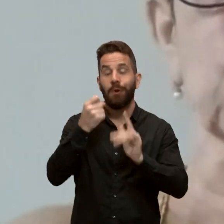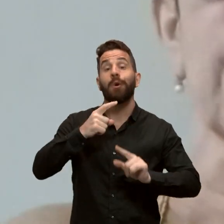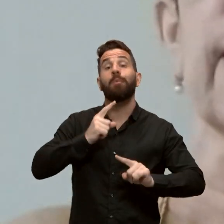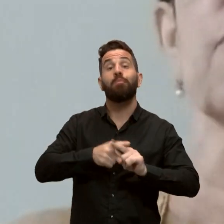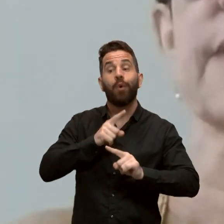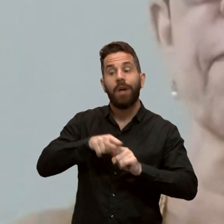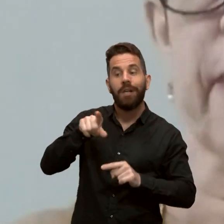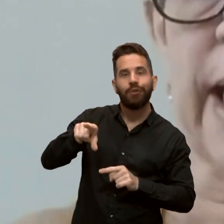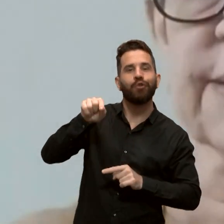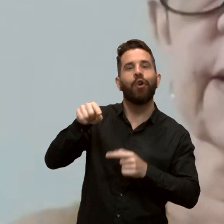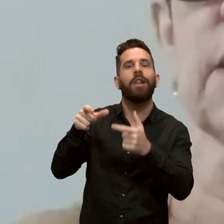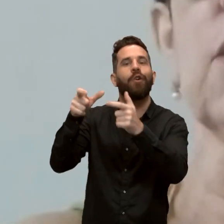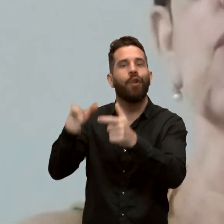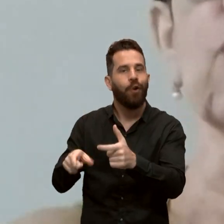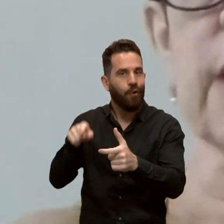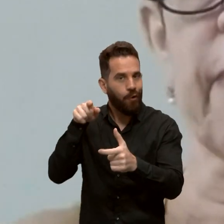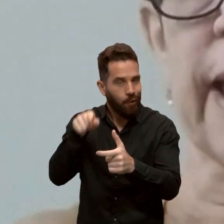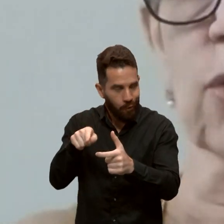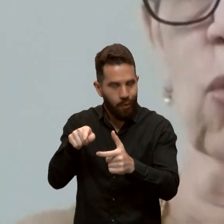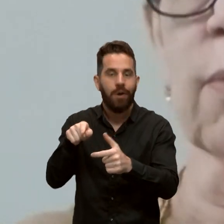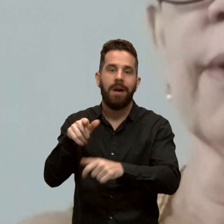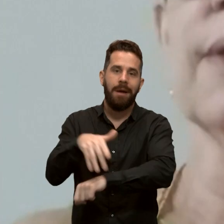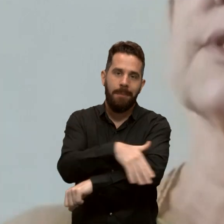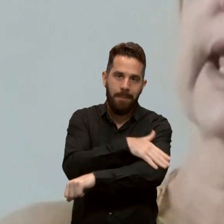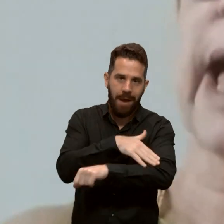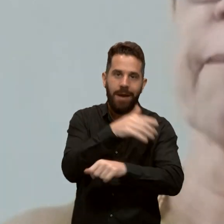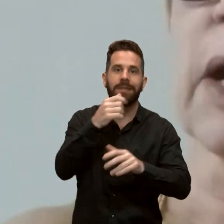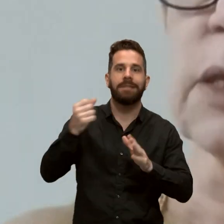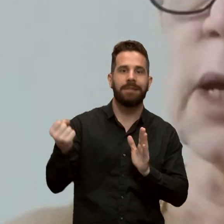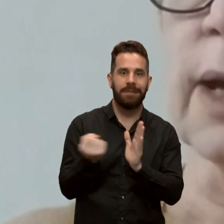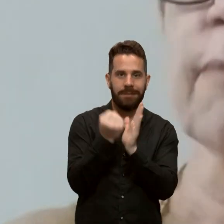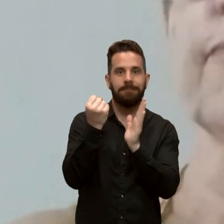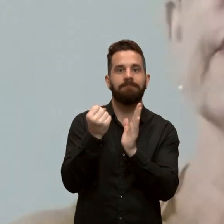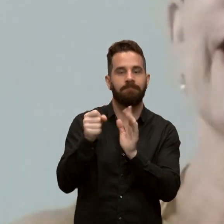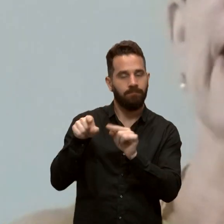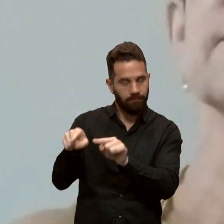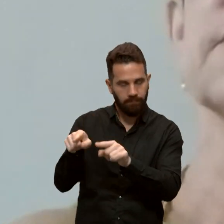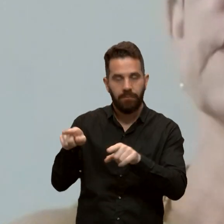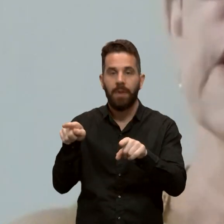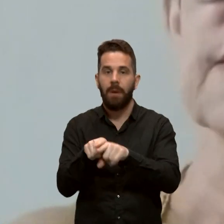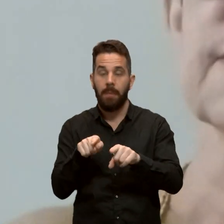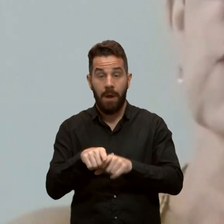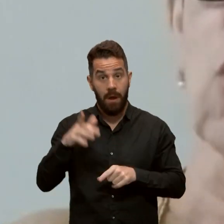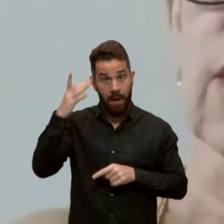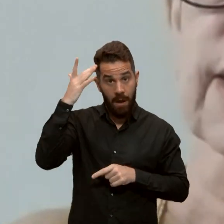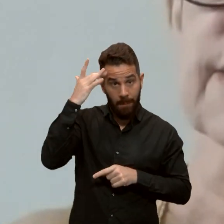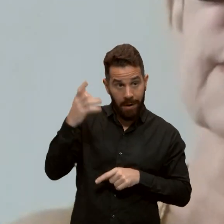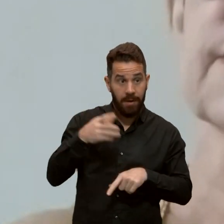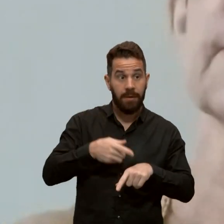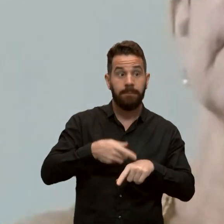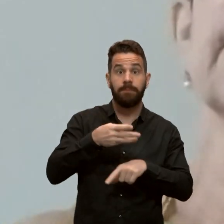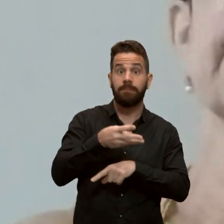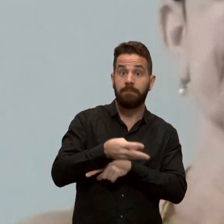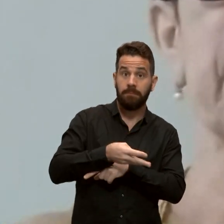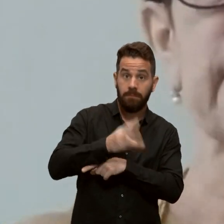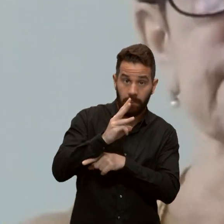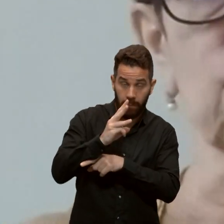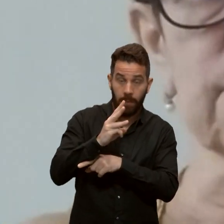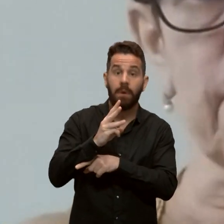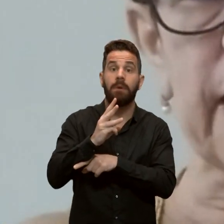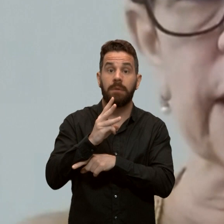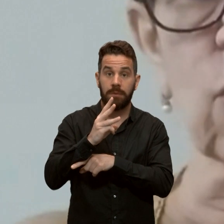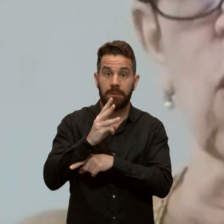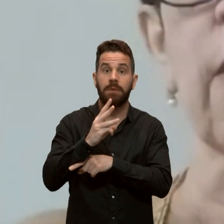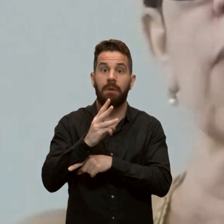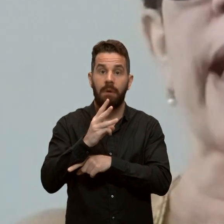nós escolhemos a Praça do Trabalhador. Será amanhã, às 15 horas, na Praça